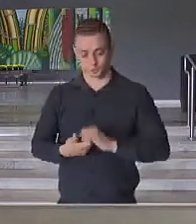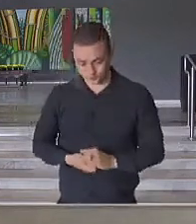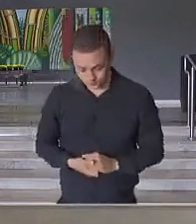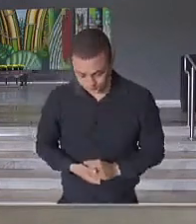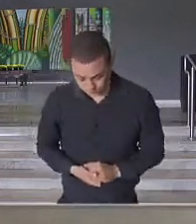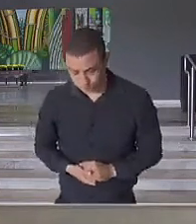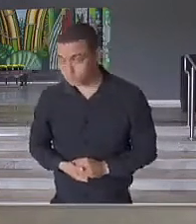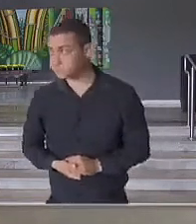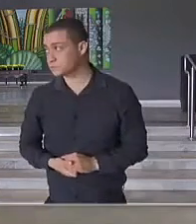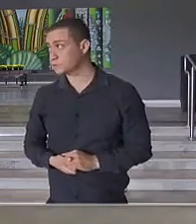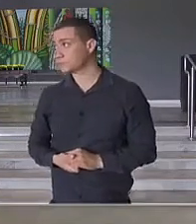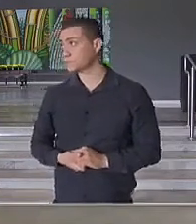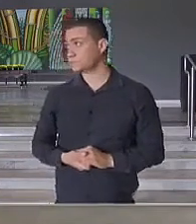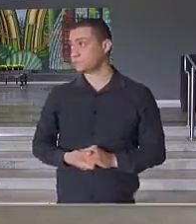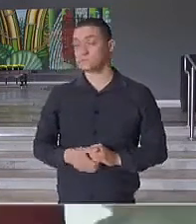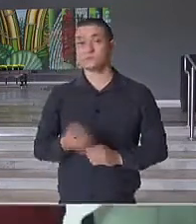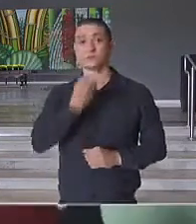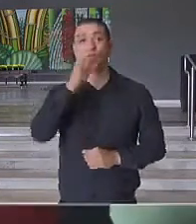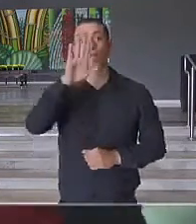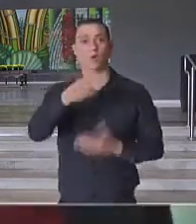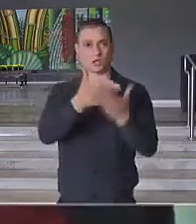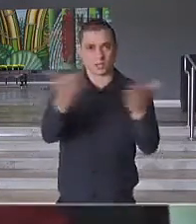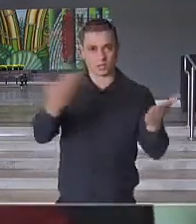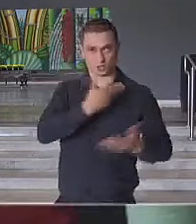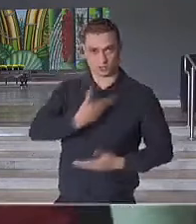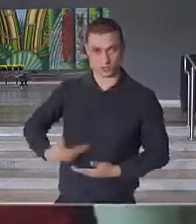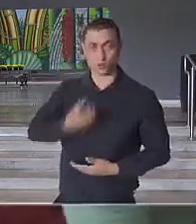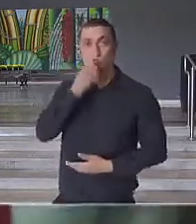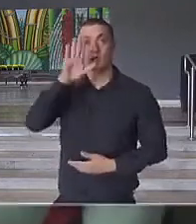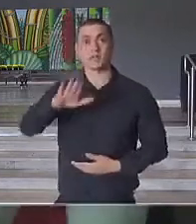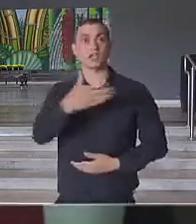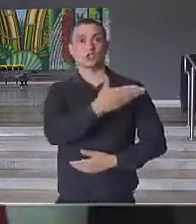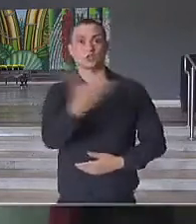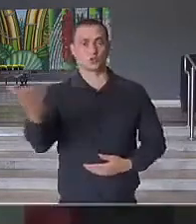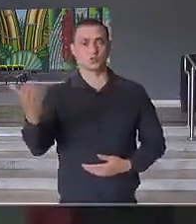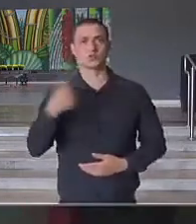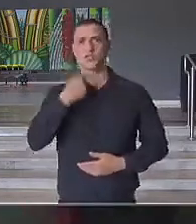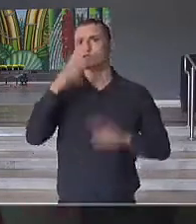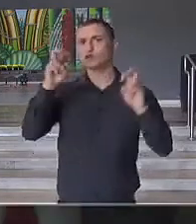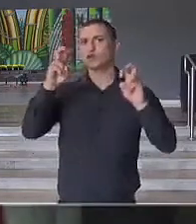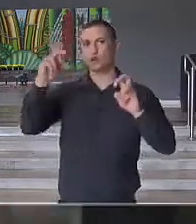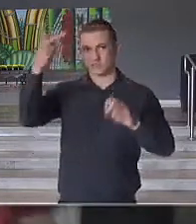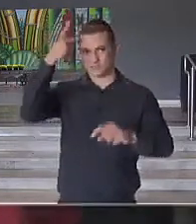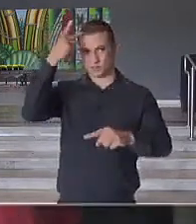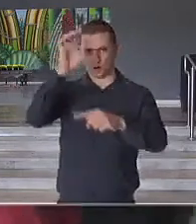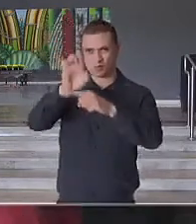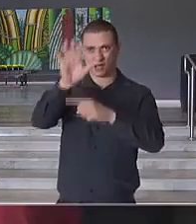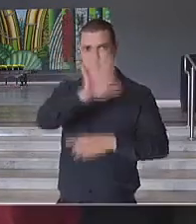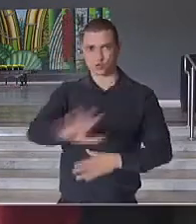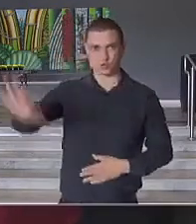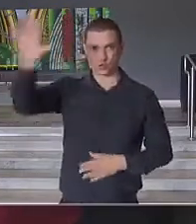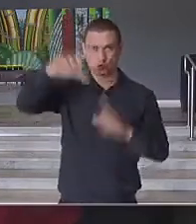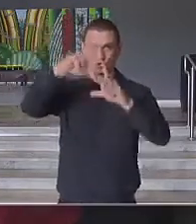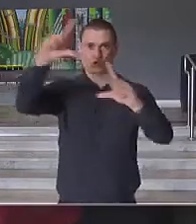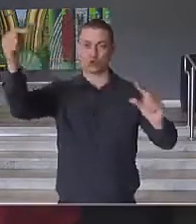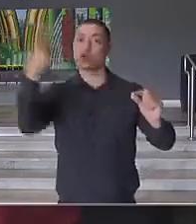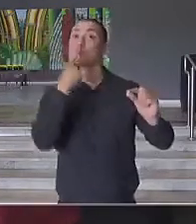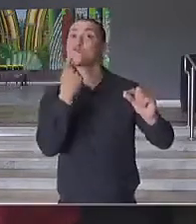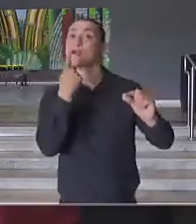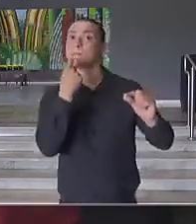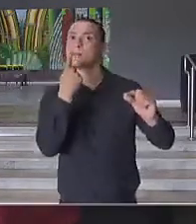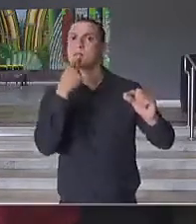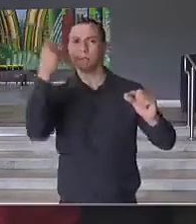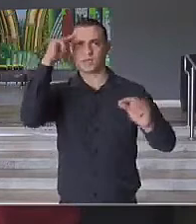favor. Boa tarde, governador. Boa tarde a todos. Bom, quando a gente fala em todo o estado de São Paulo na fase vermelha, eu entendo que